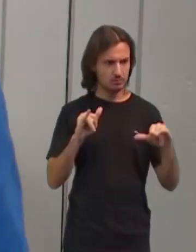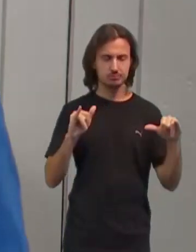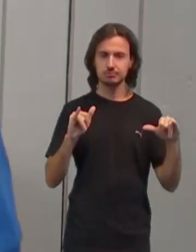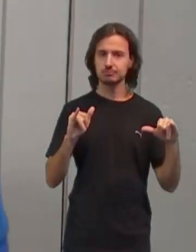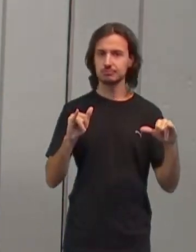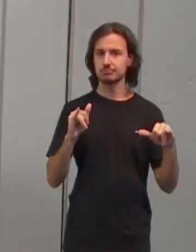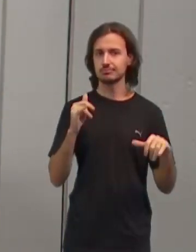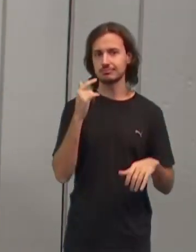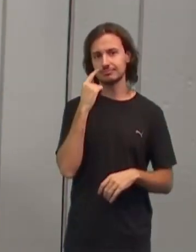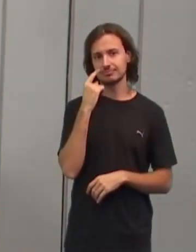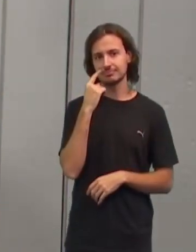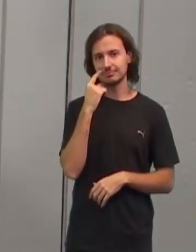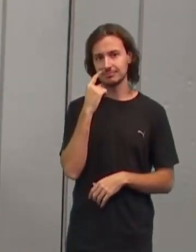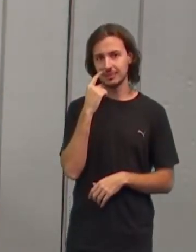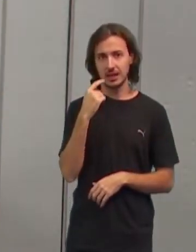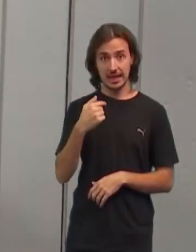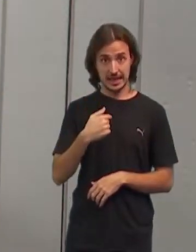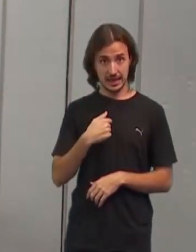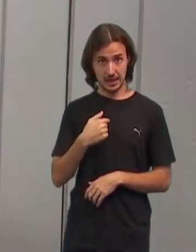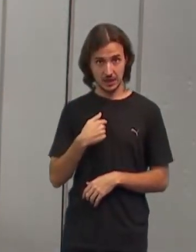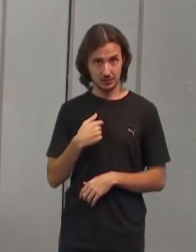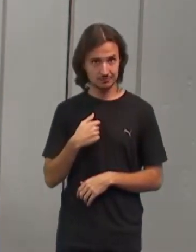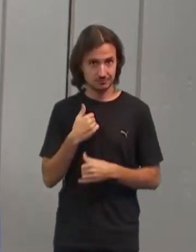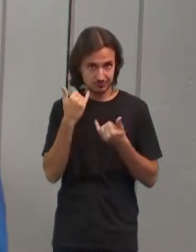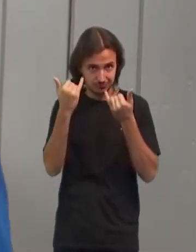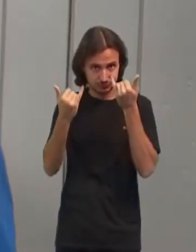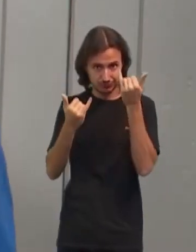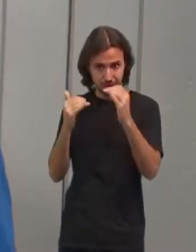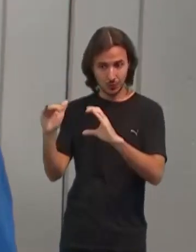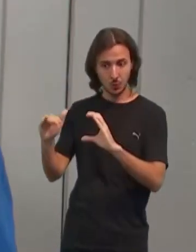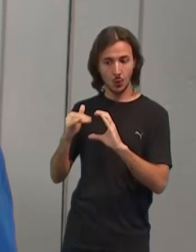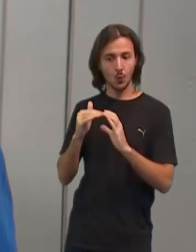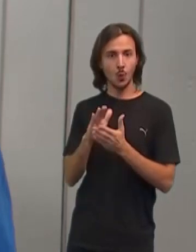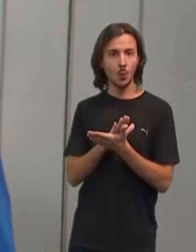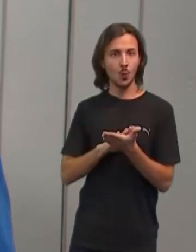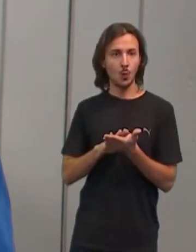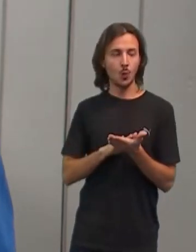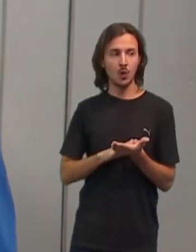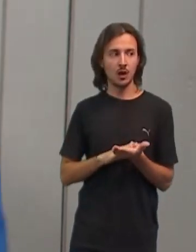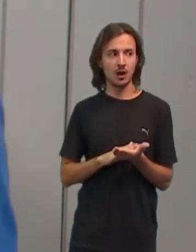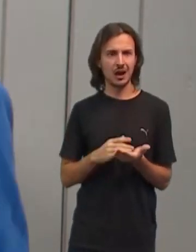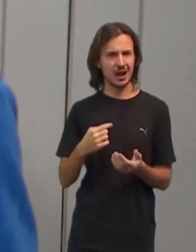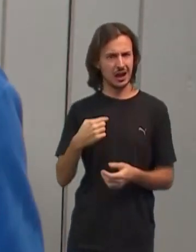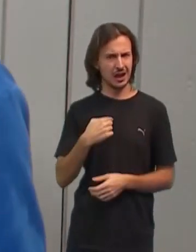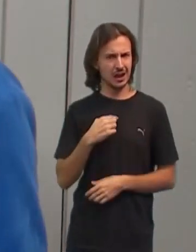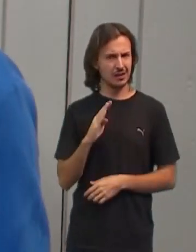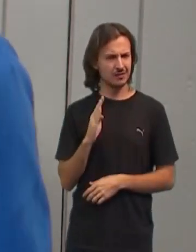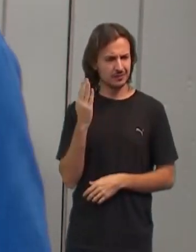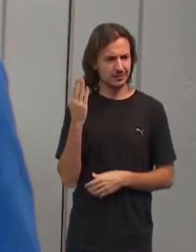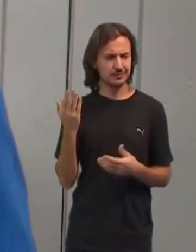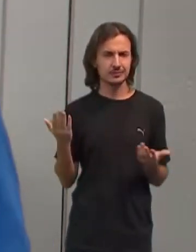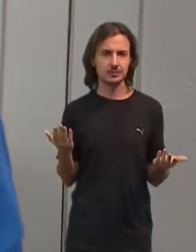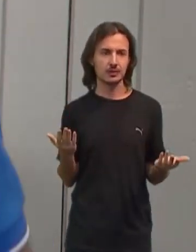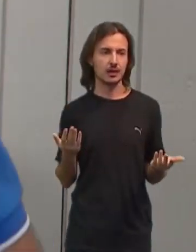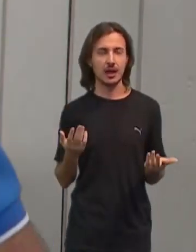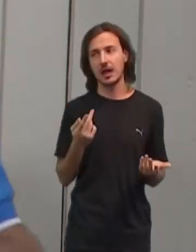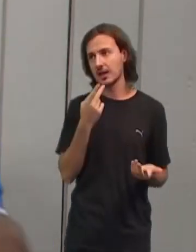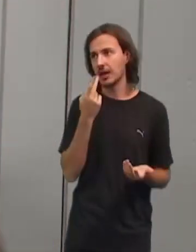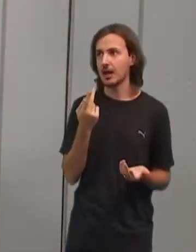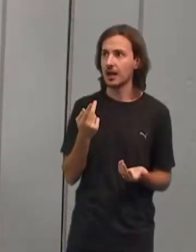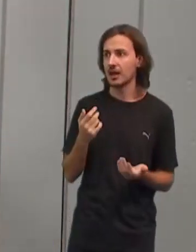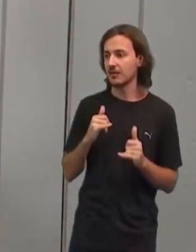a informação e as pessoas ainda que são fiscais querem defender. Querem defender. Aí é fake news.